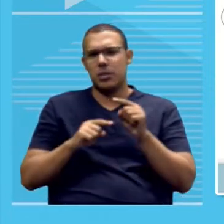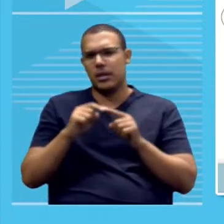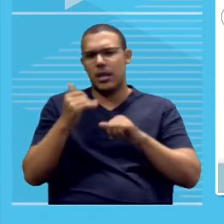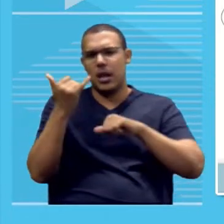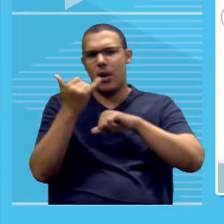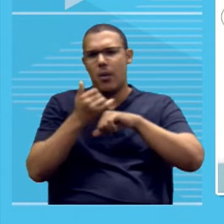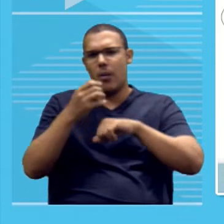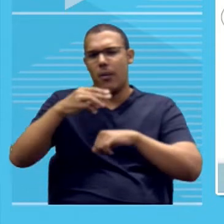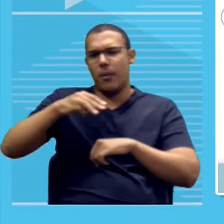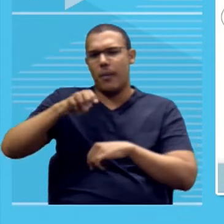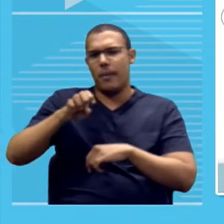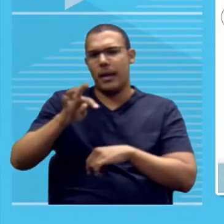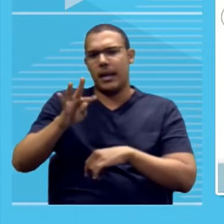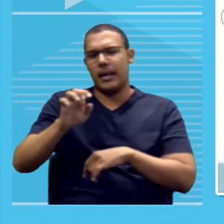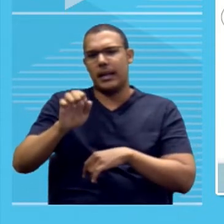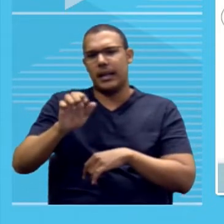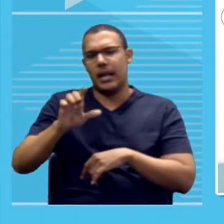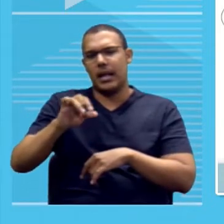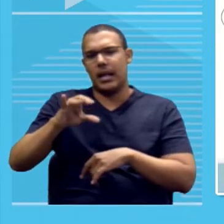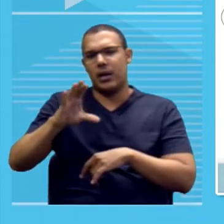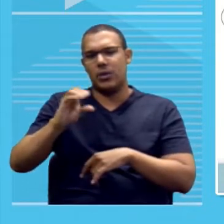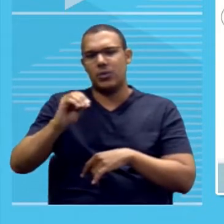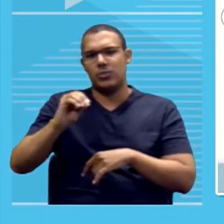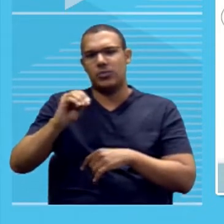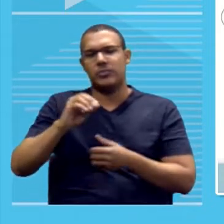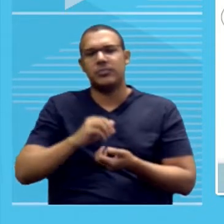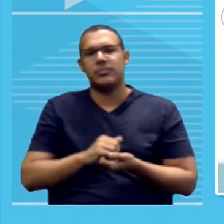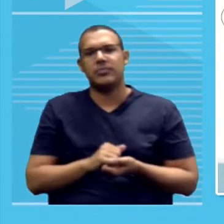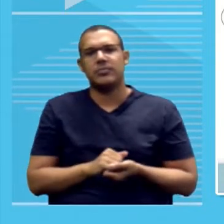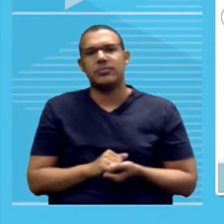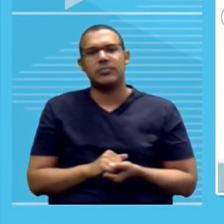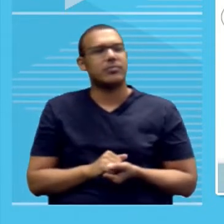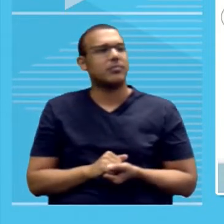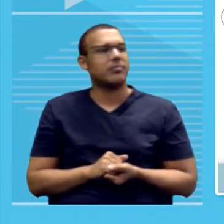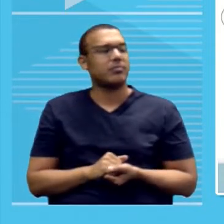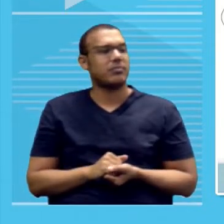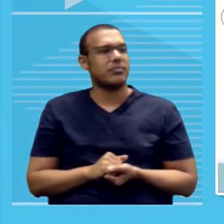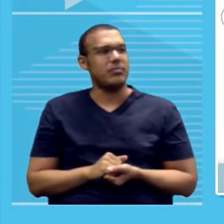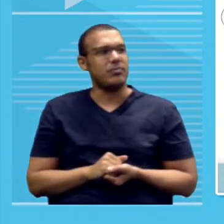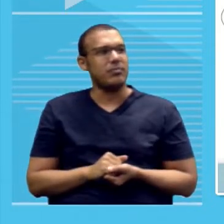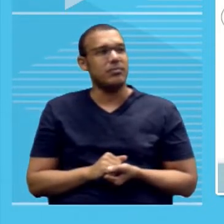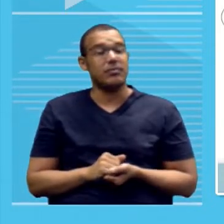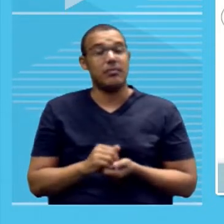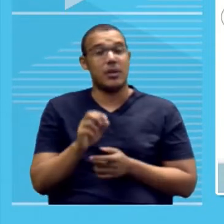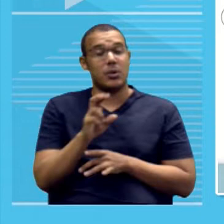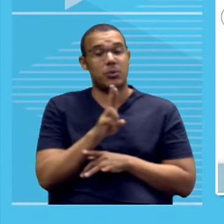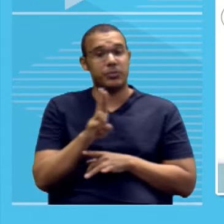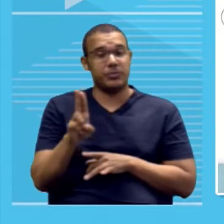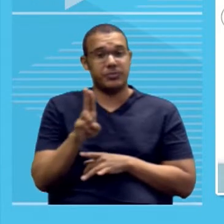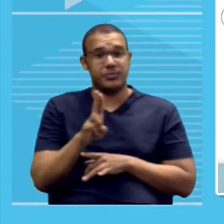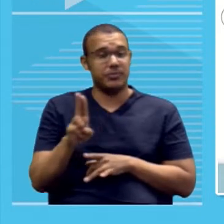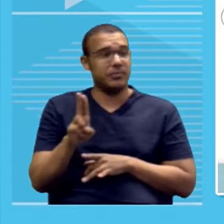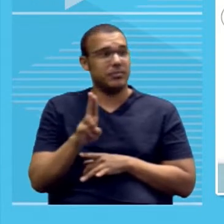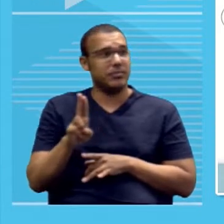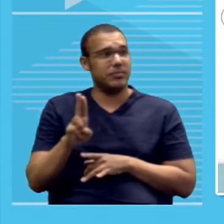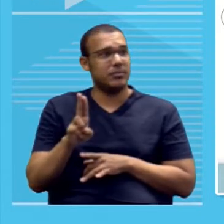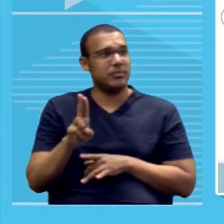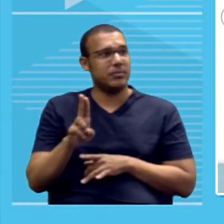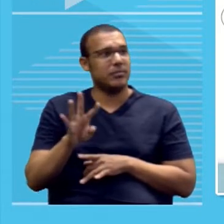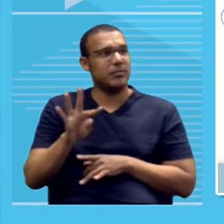metálico, certo? É de um material metálico. Esse material é chamado de